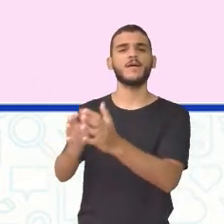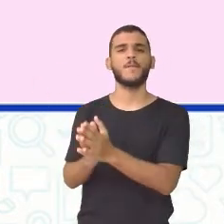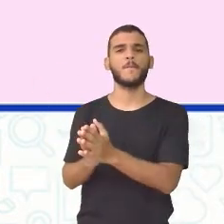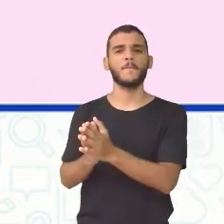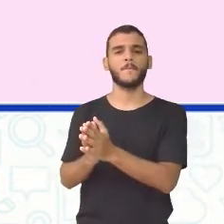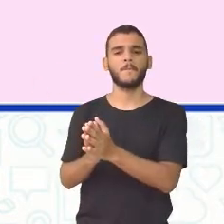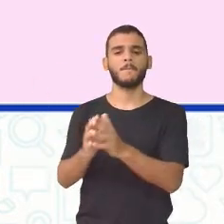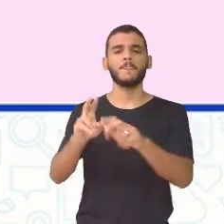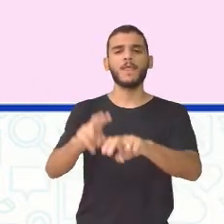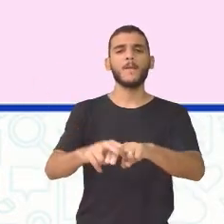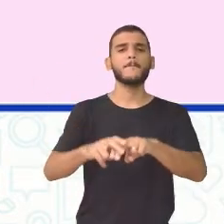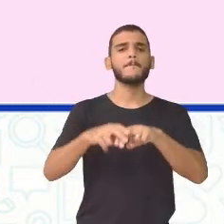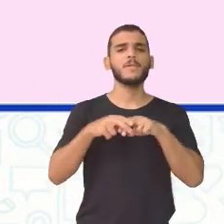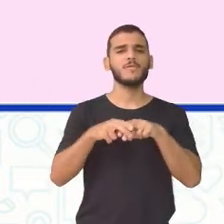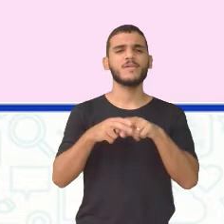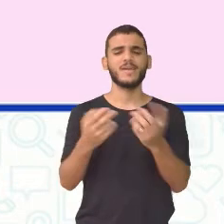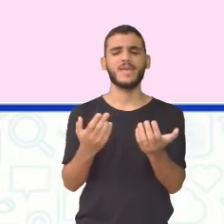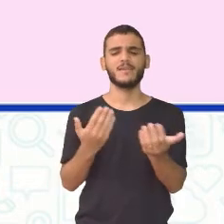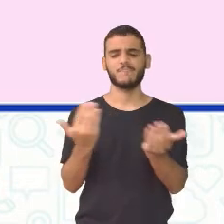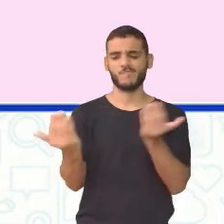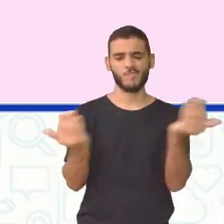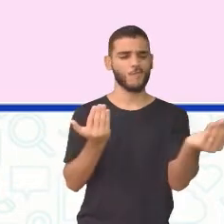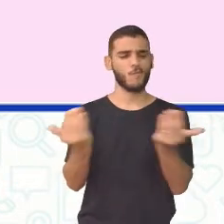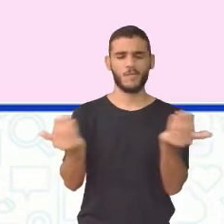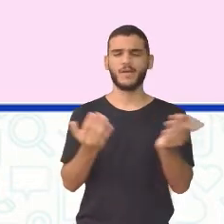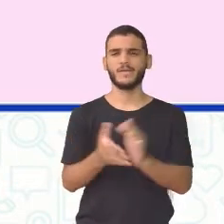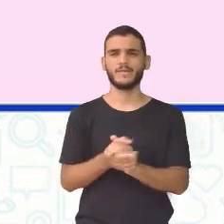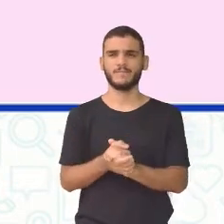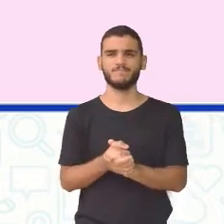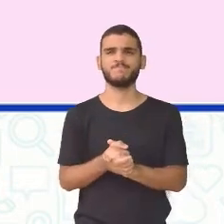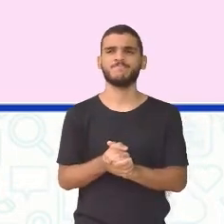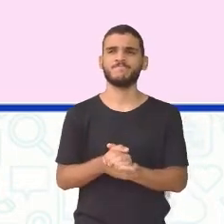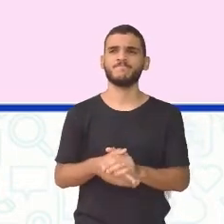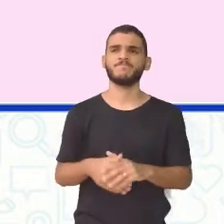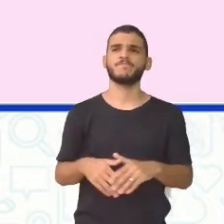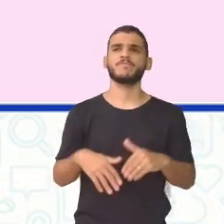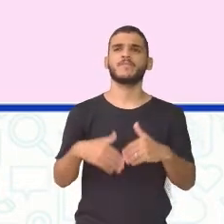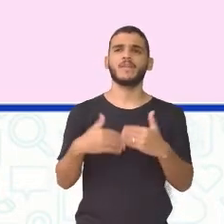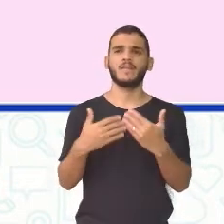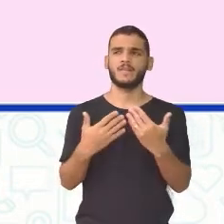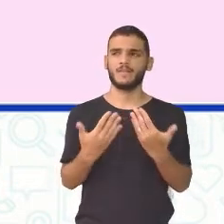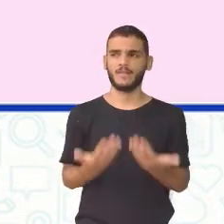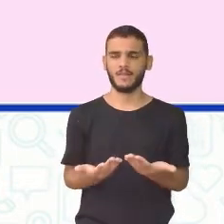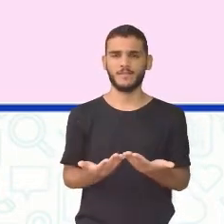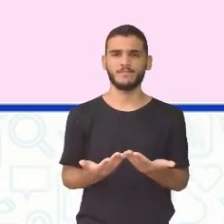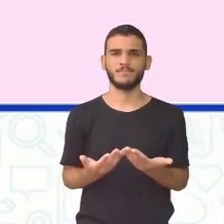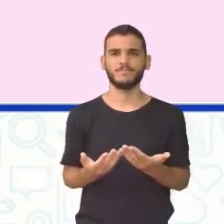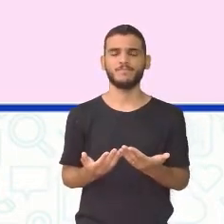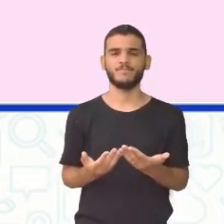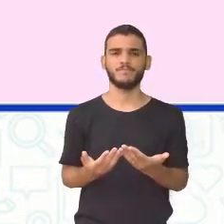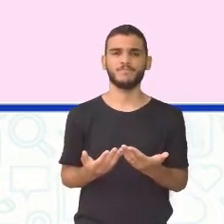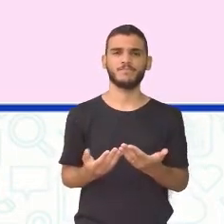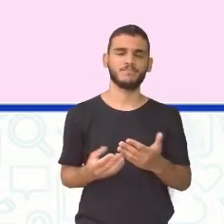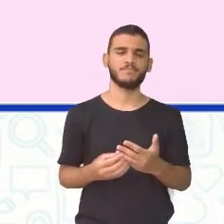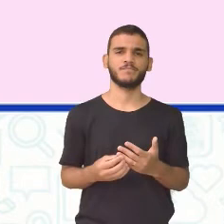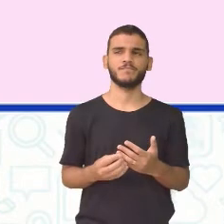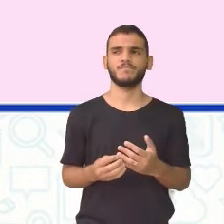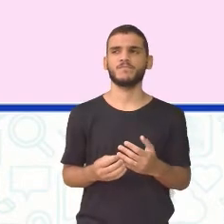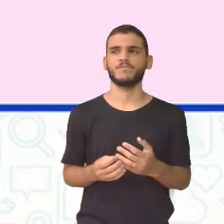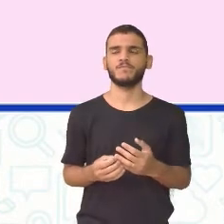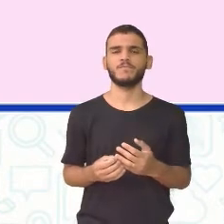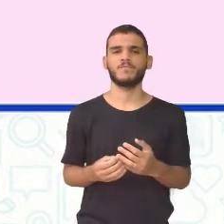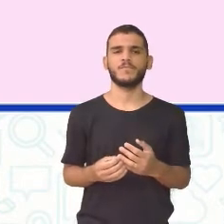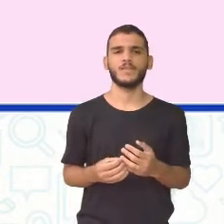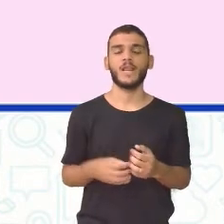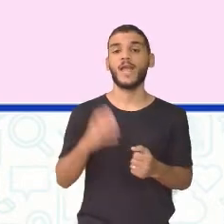é livro floresta, não é? Como falei para vocês, não é? Livro floresta, eu já fui assim adiantando,